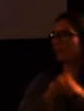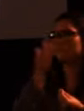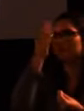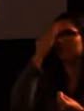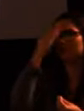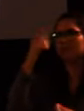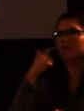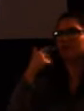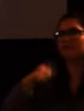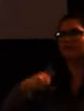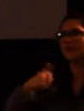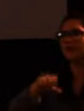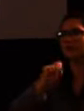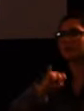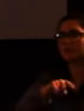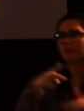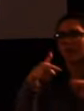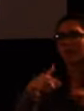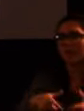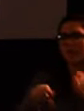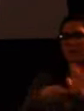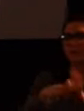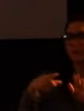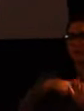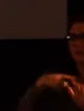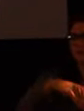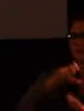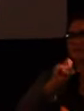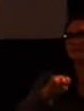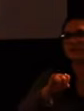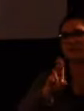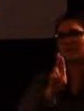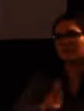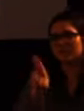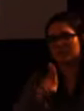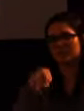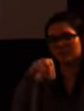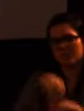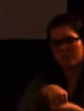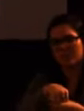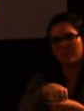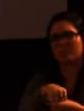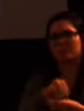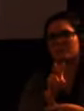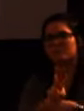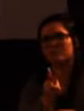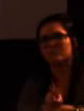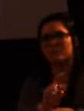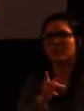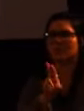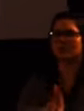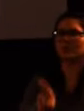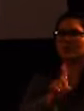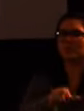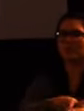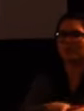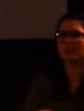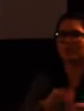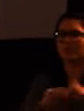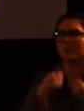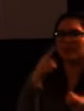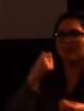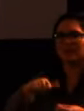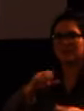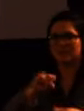poder avaliar se naquele lugar existe uma subutilização do terreno ou uma não utilização, para avaliar